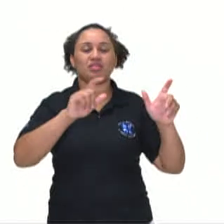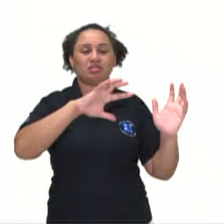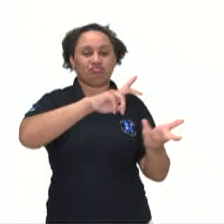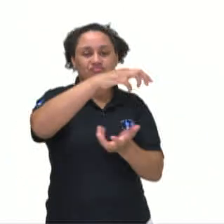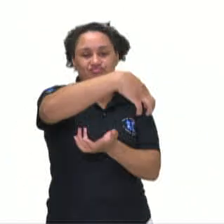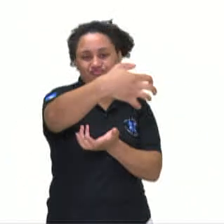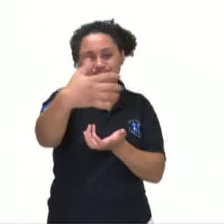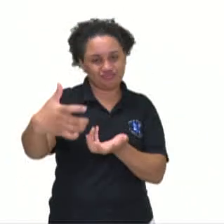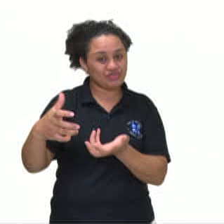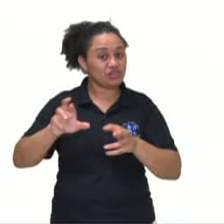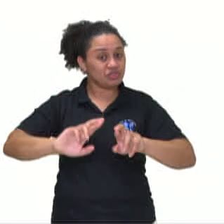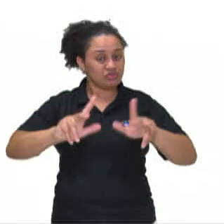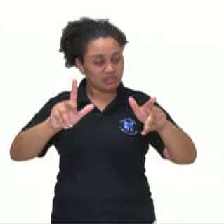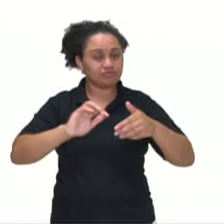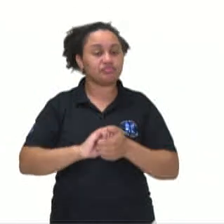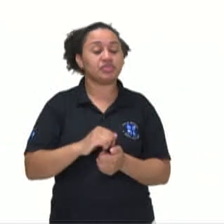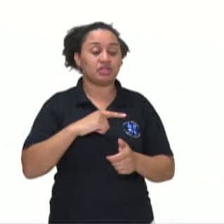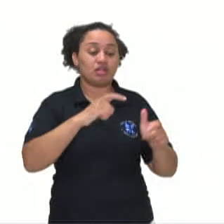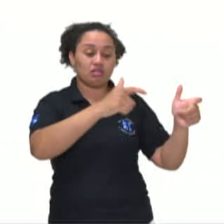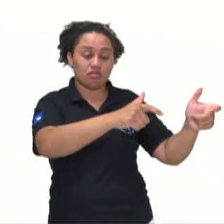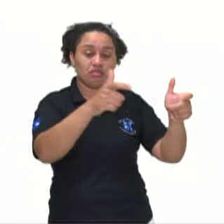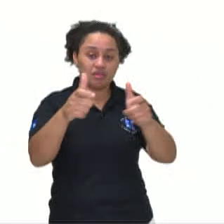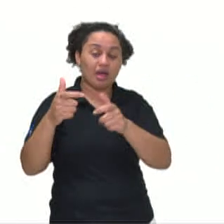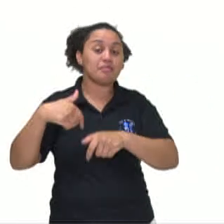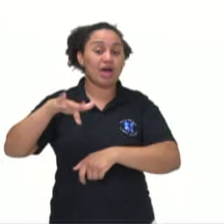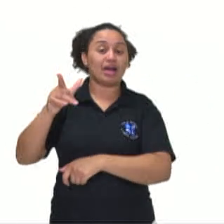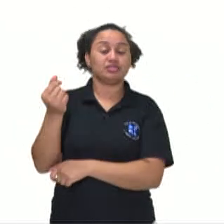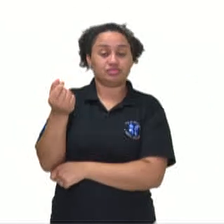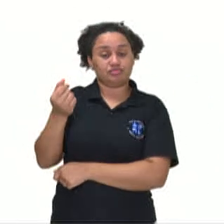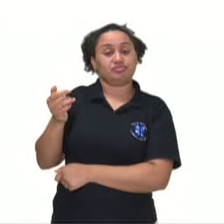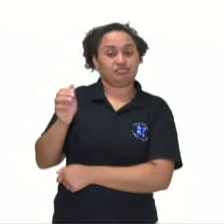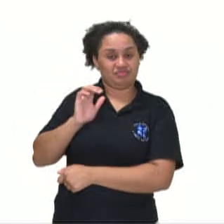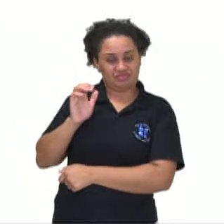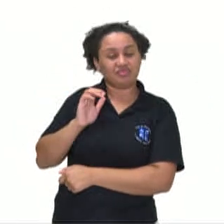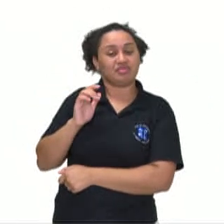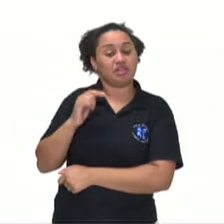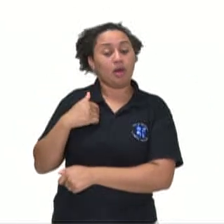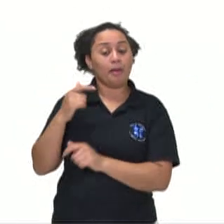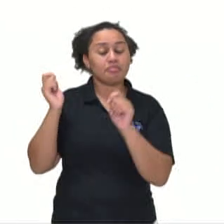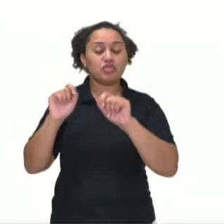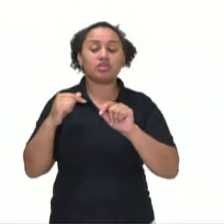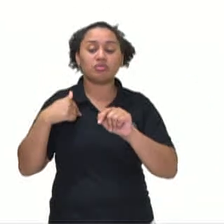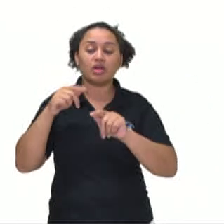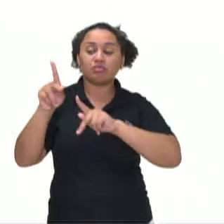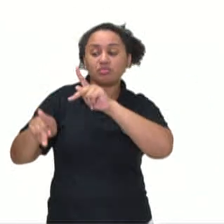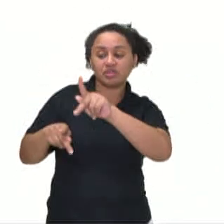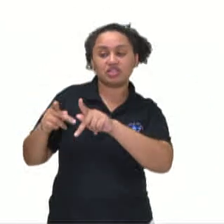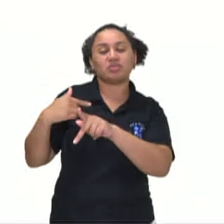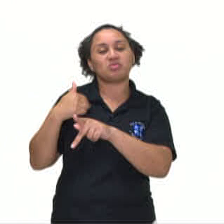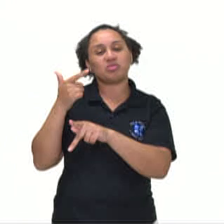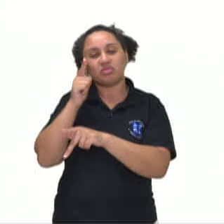nosso planeta. Algumas áreas possuem mais recursos que possibilitam à sua população um